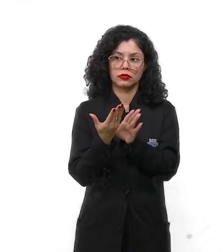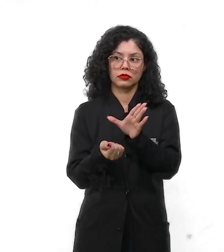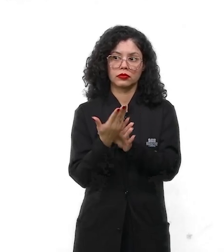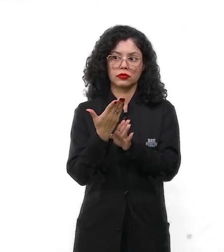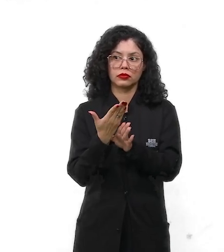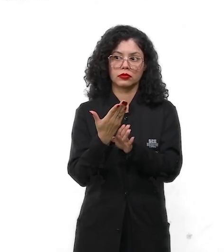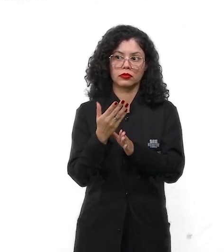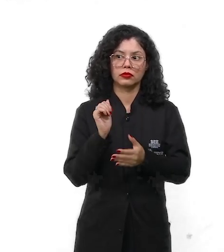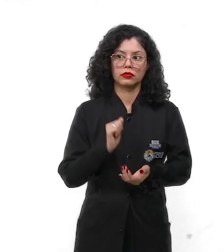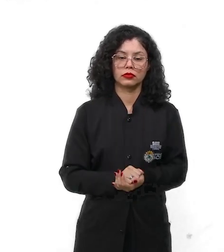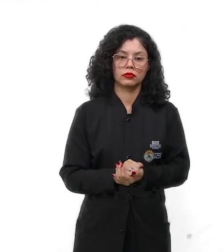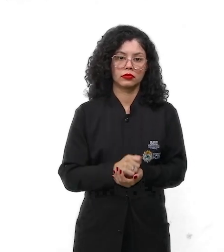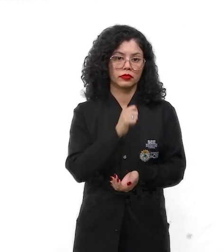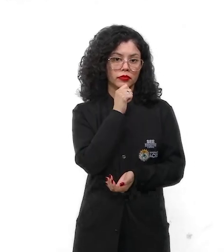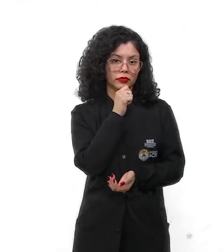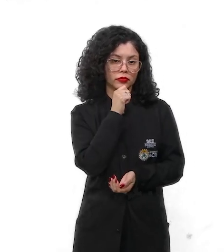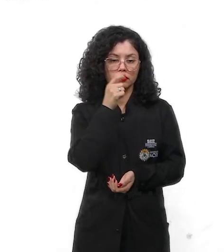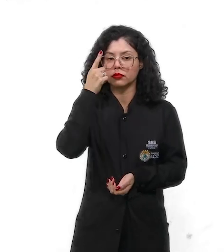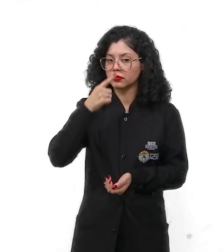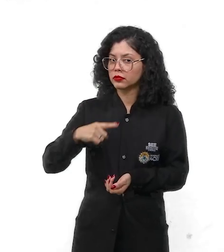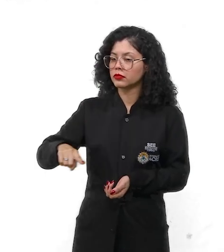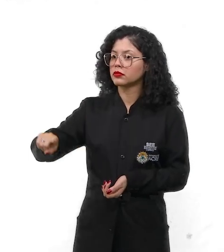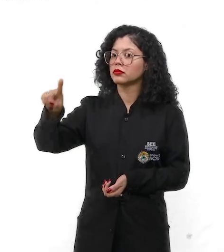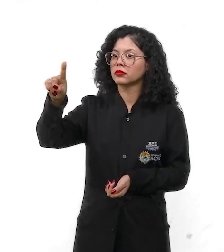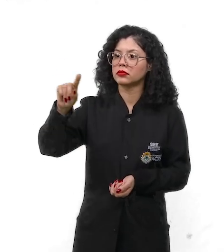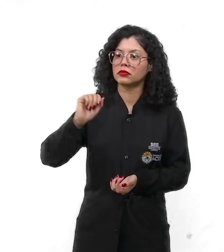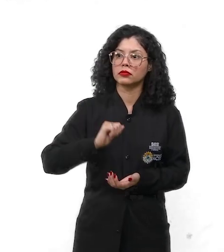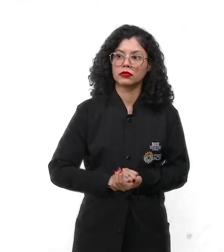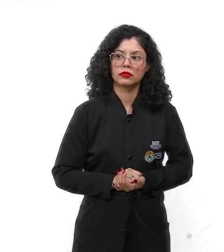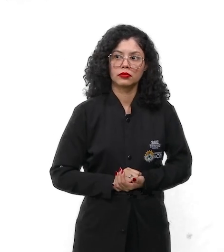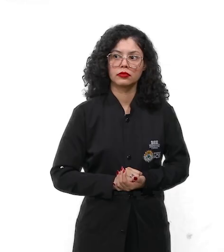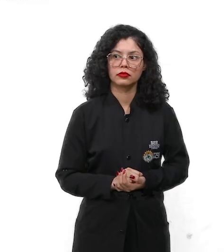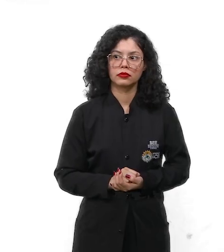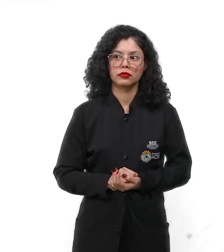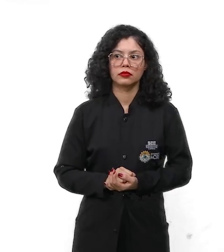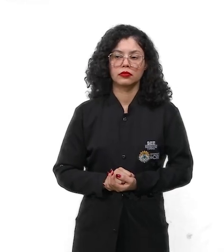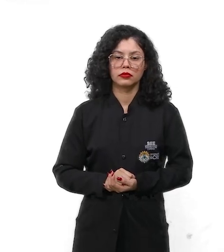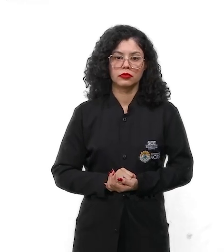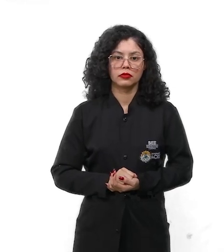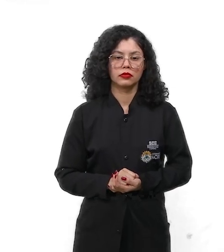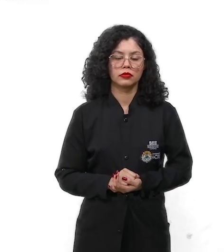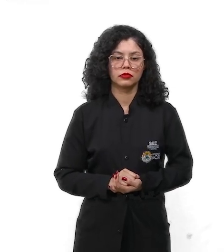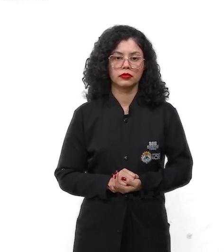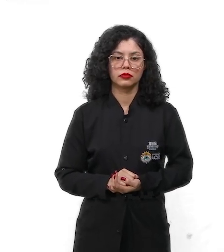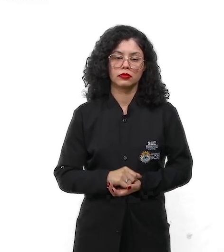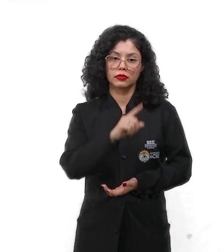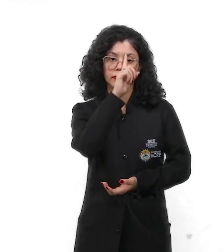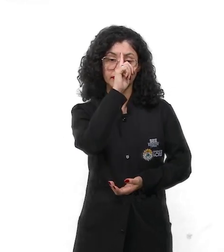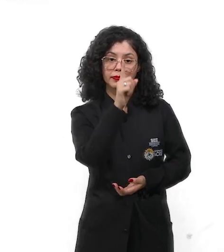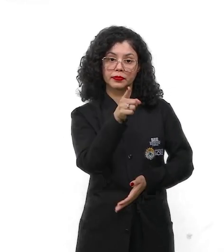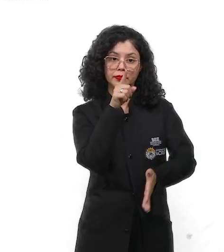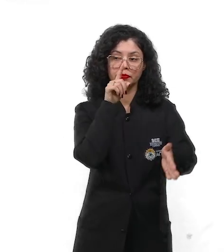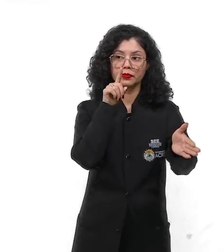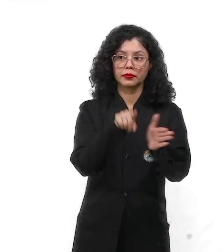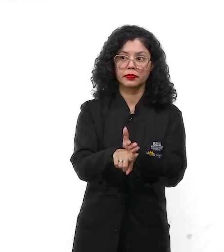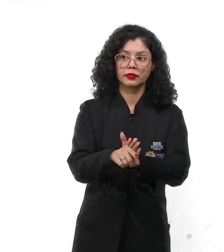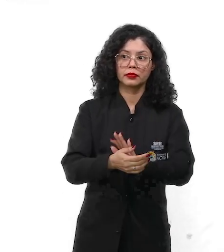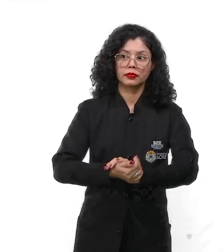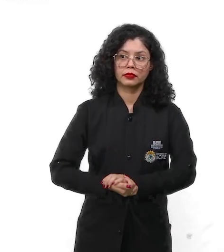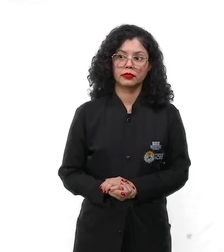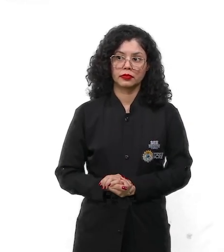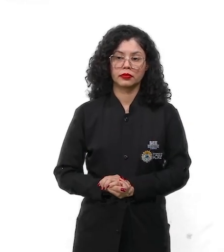no parente dos mamutes, que são os elefantes. Bom, comando da questão.